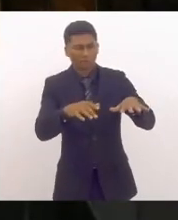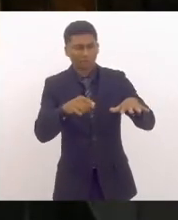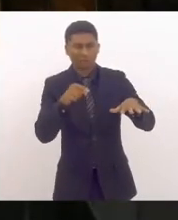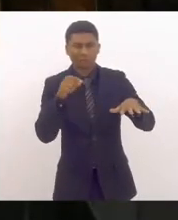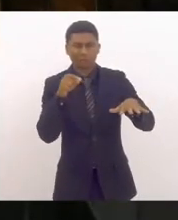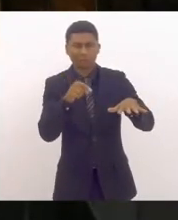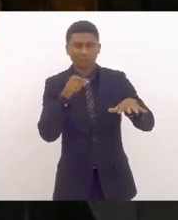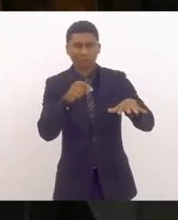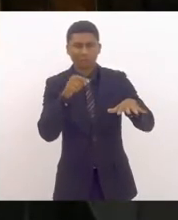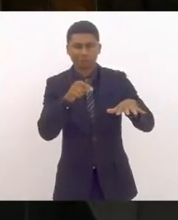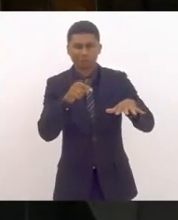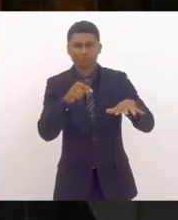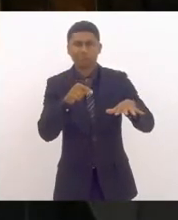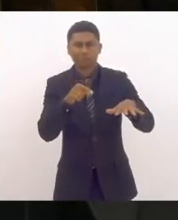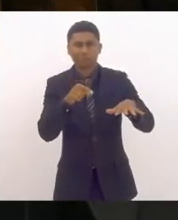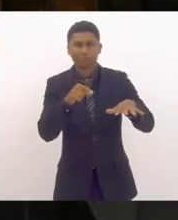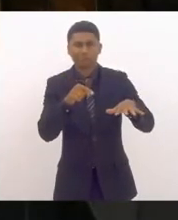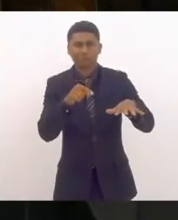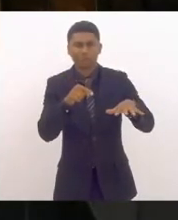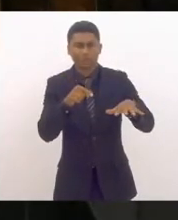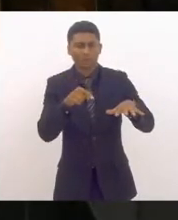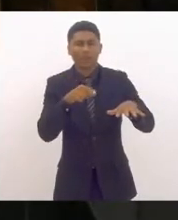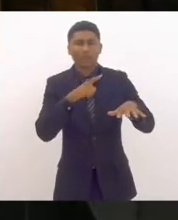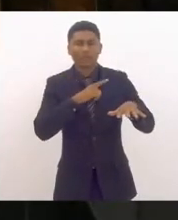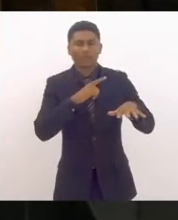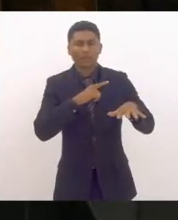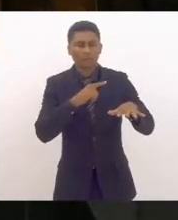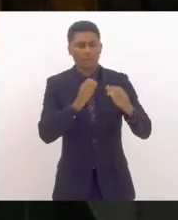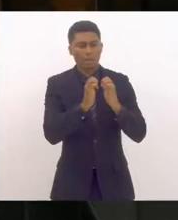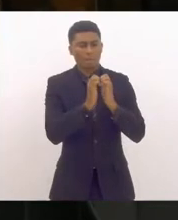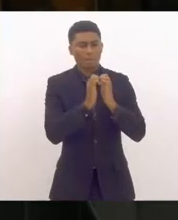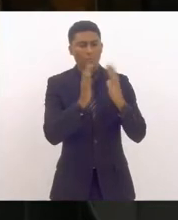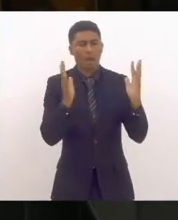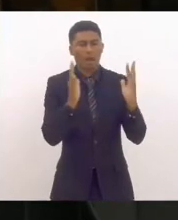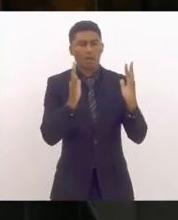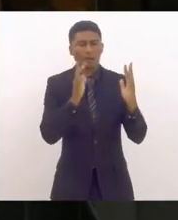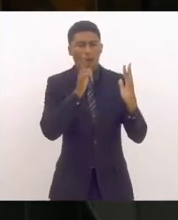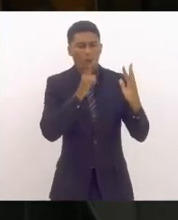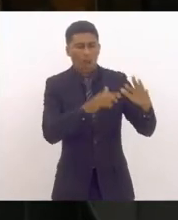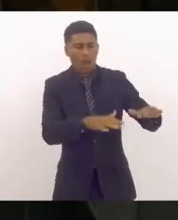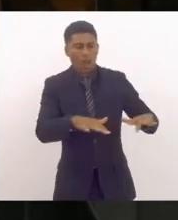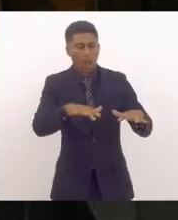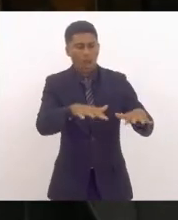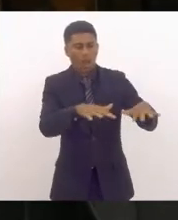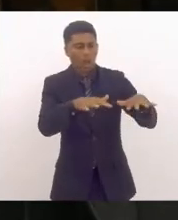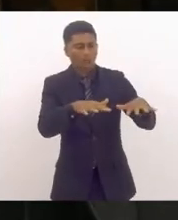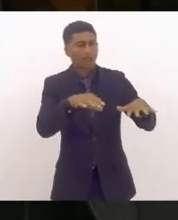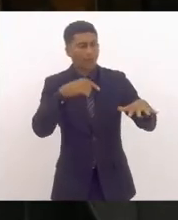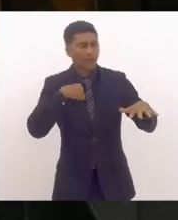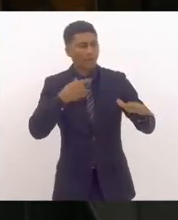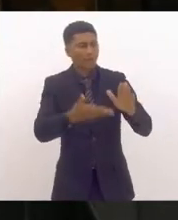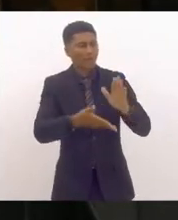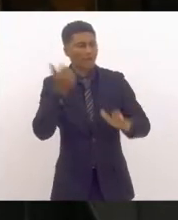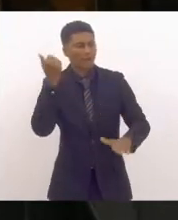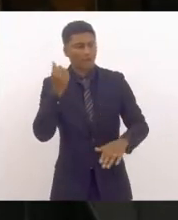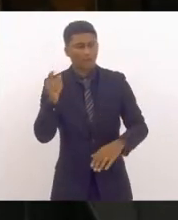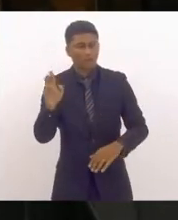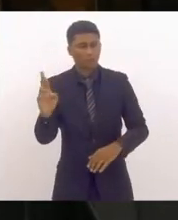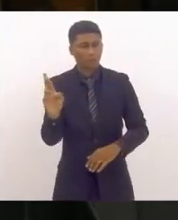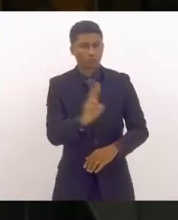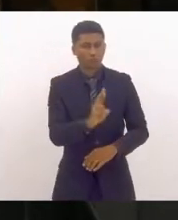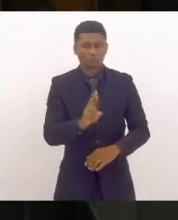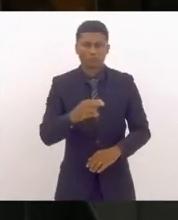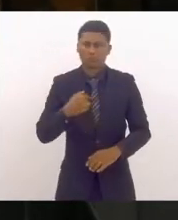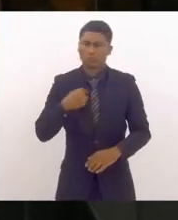recipiente chamado o buraco da estação e eu fiquei ouvindo o que mais